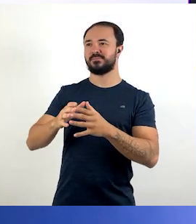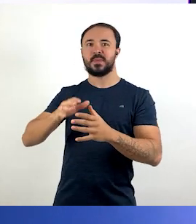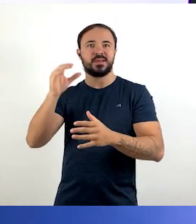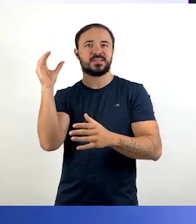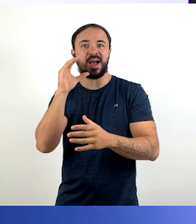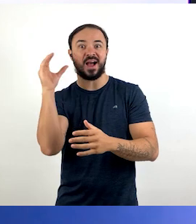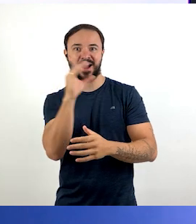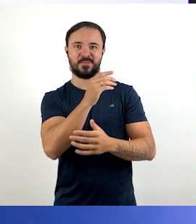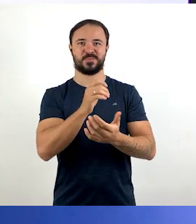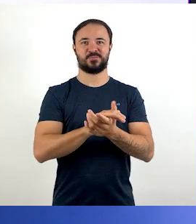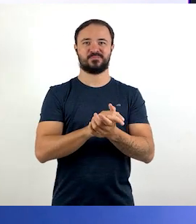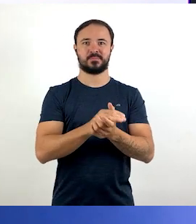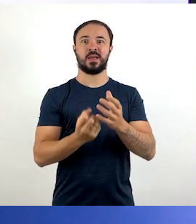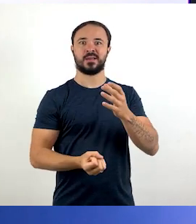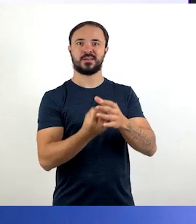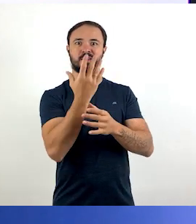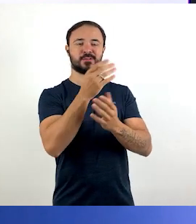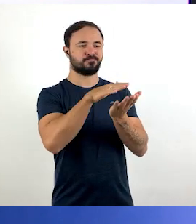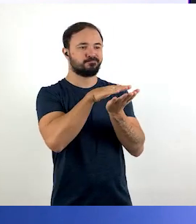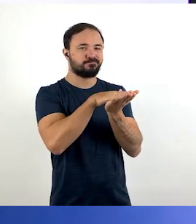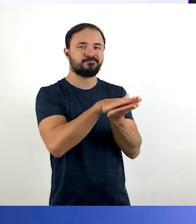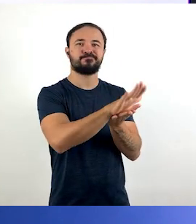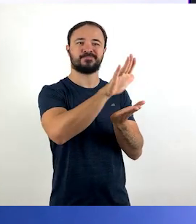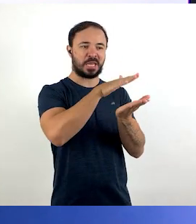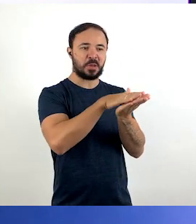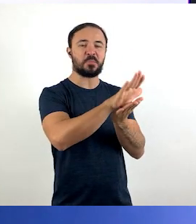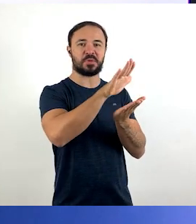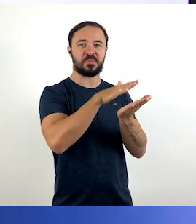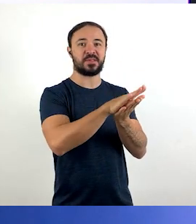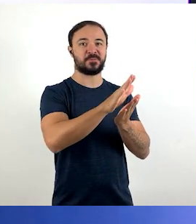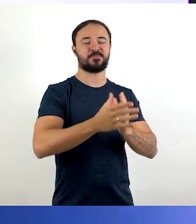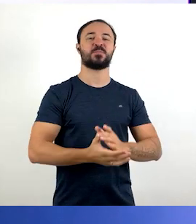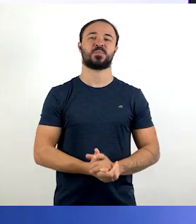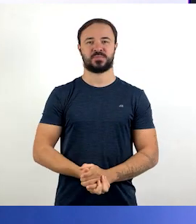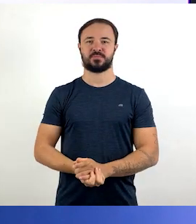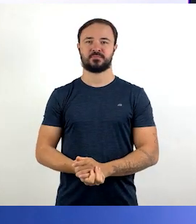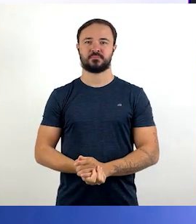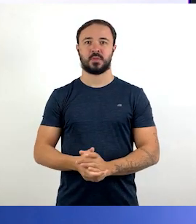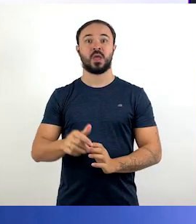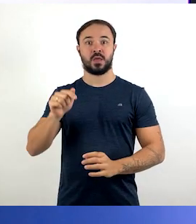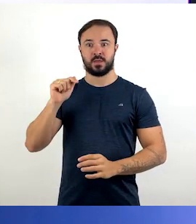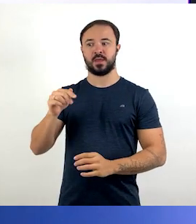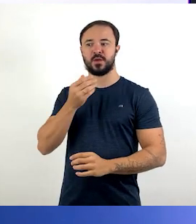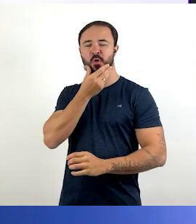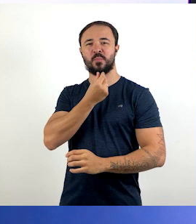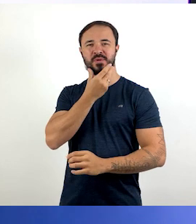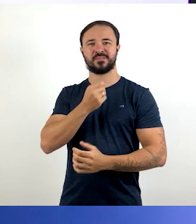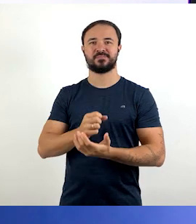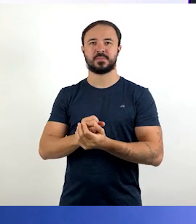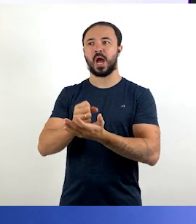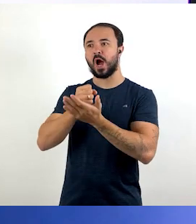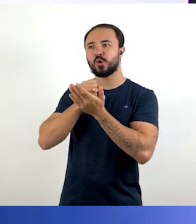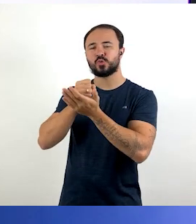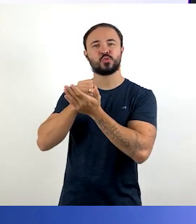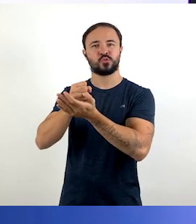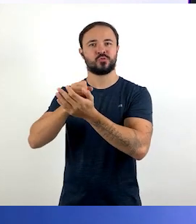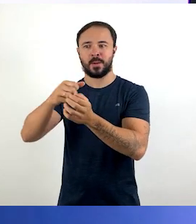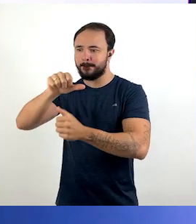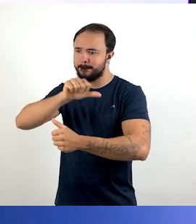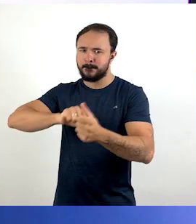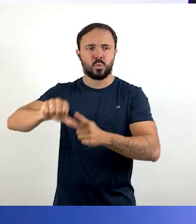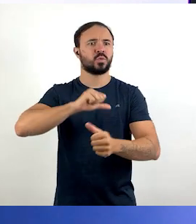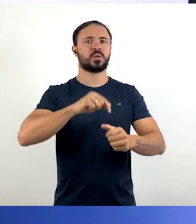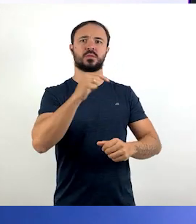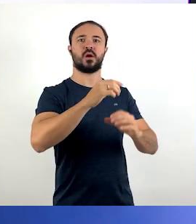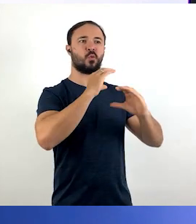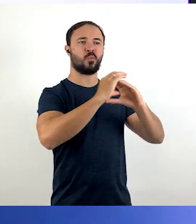trabalho, através da máquina de imprensa. Johannes Gutenberg contribuiu para a primeira grande revolução na